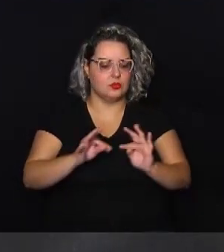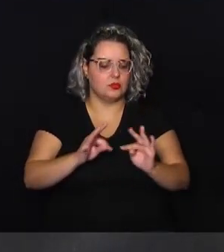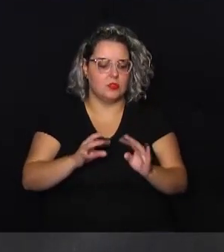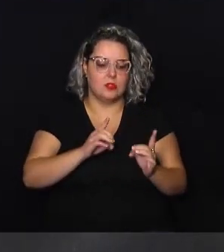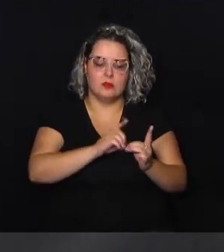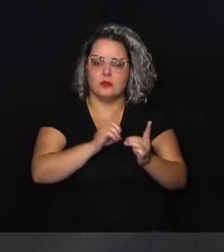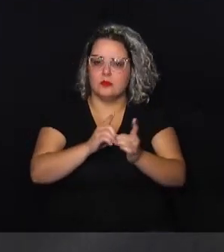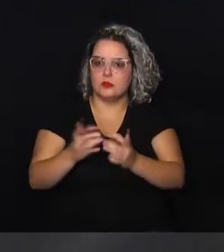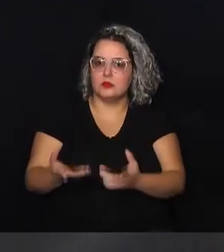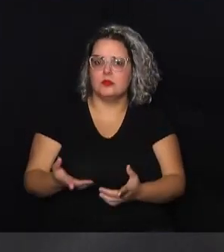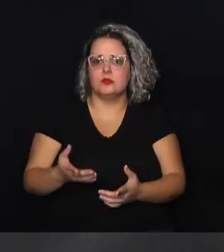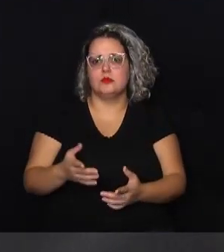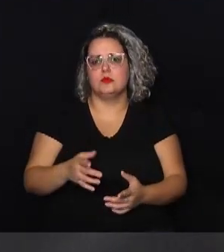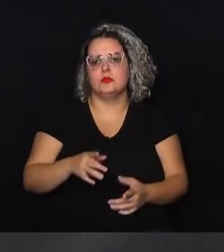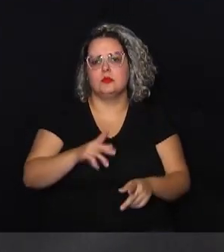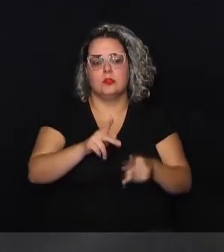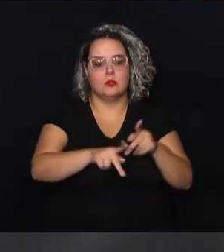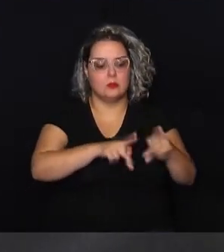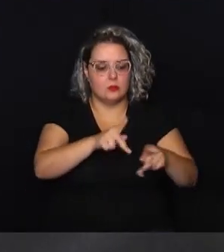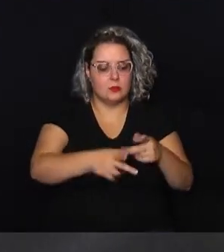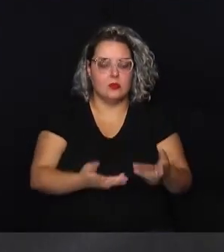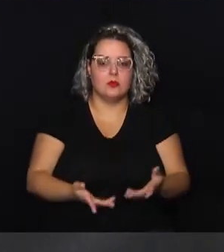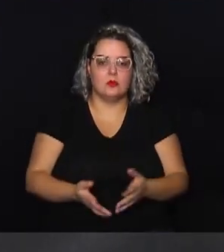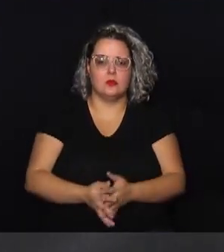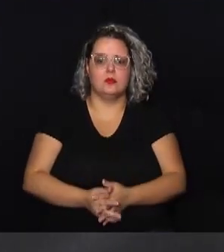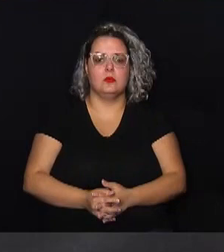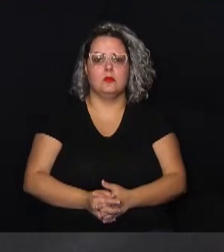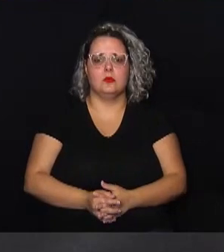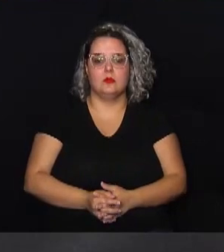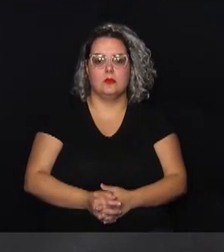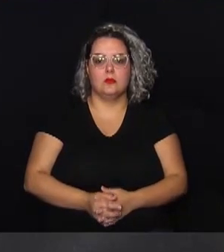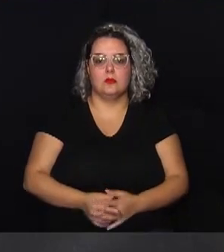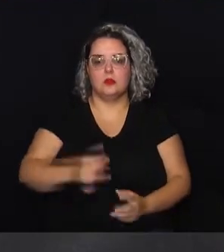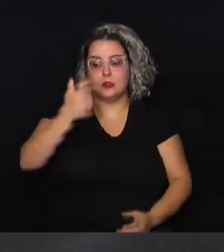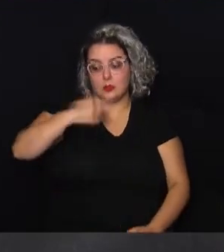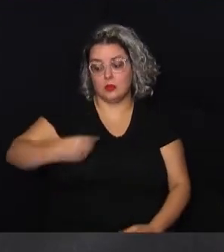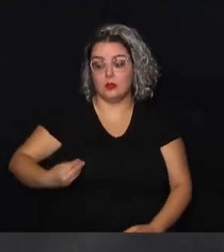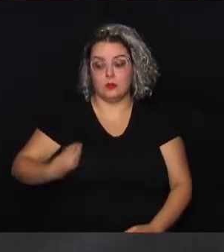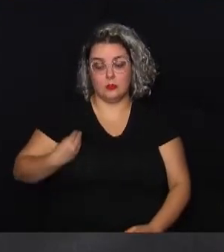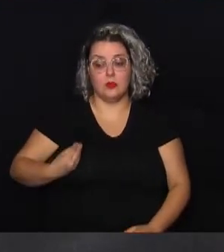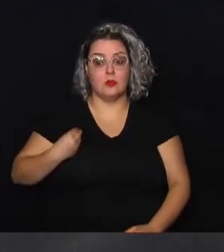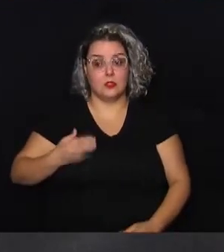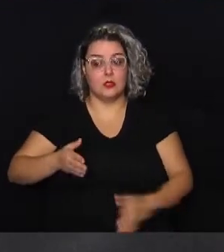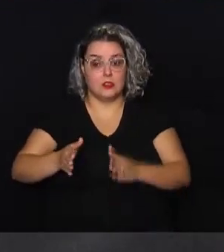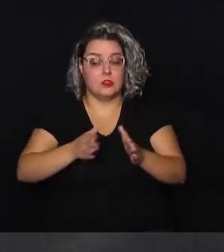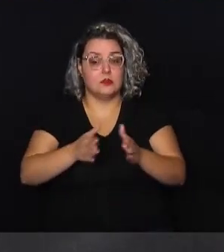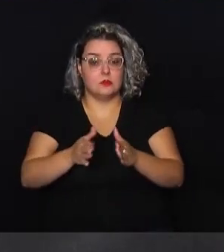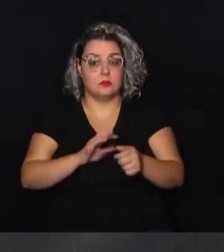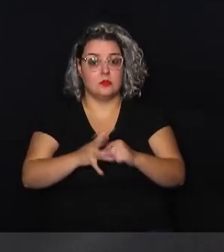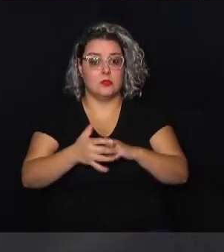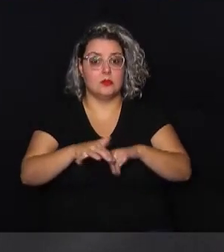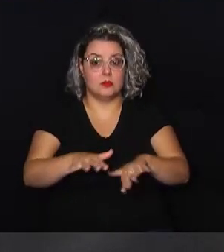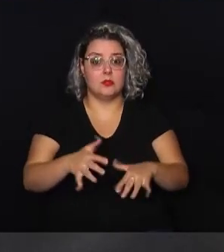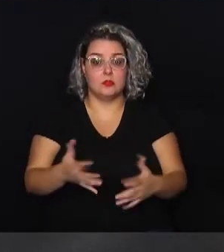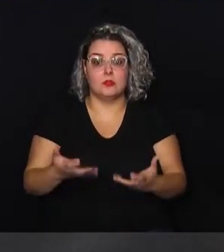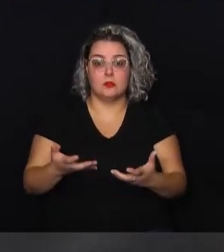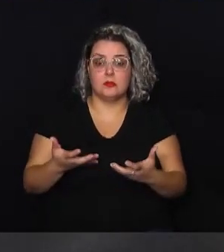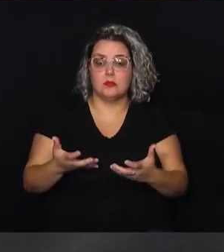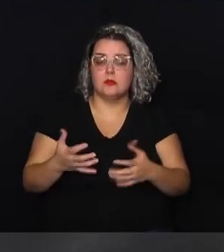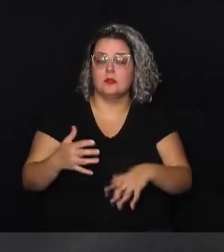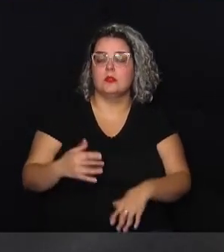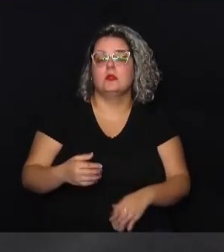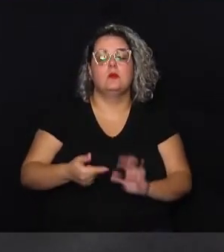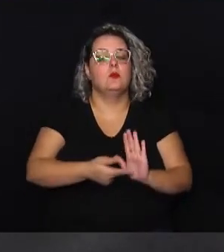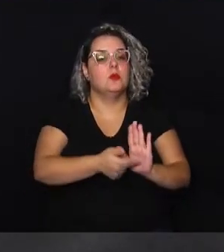na ponta, eu, como sobrevivente desse período pandêmico, eu tenho um carinho muito